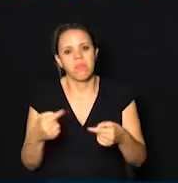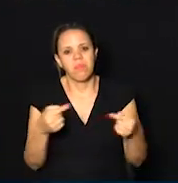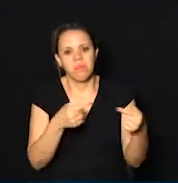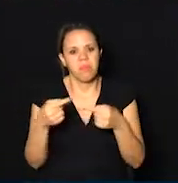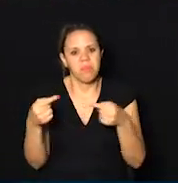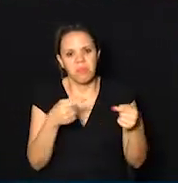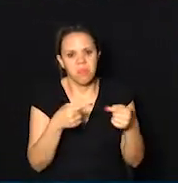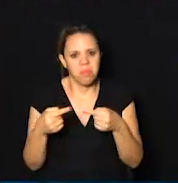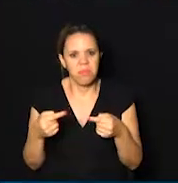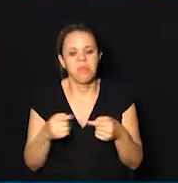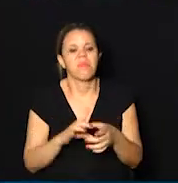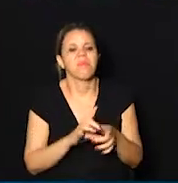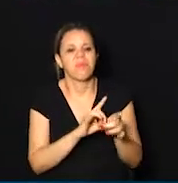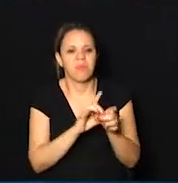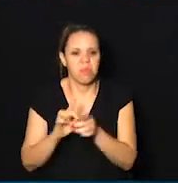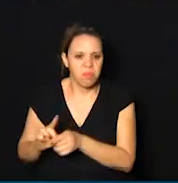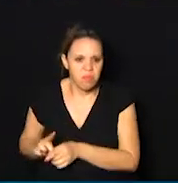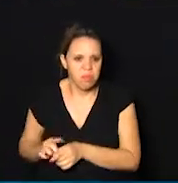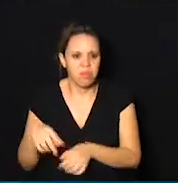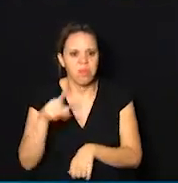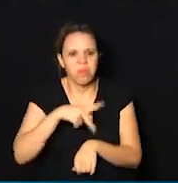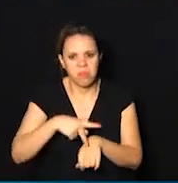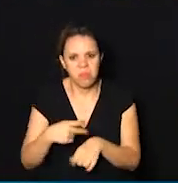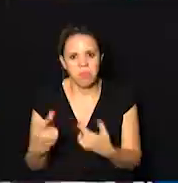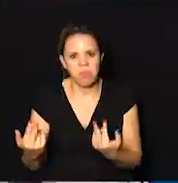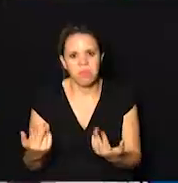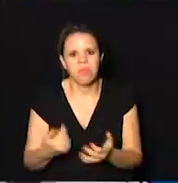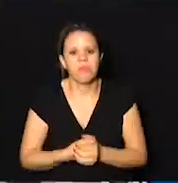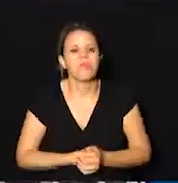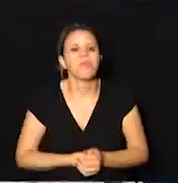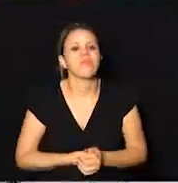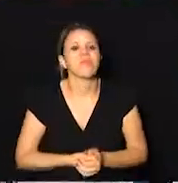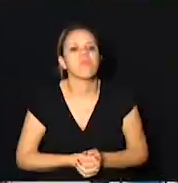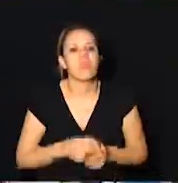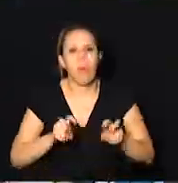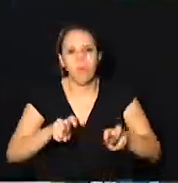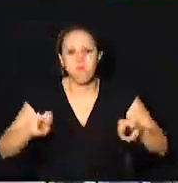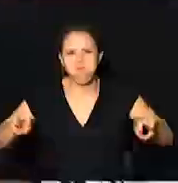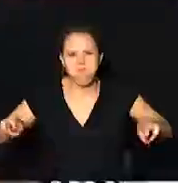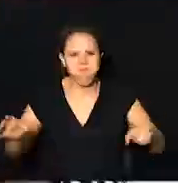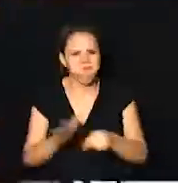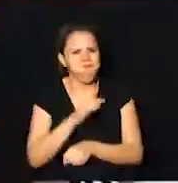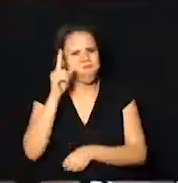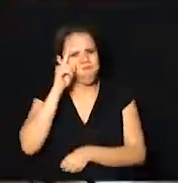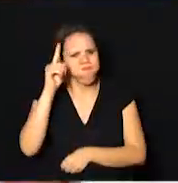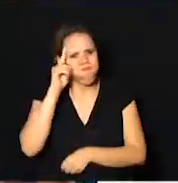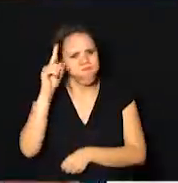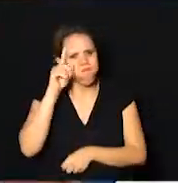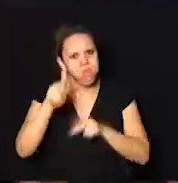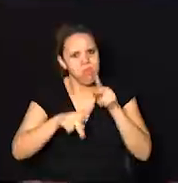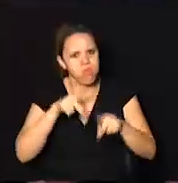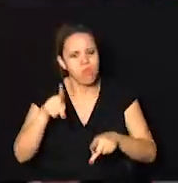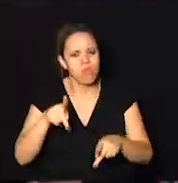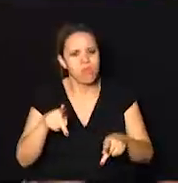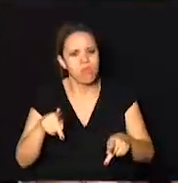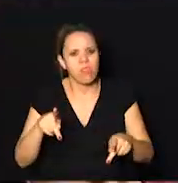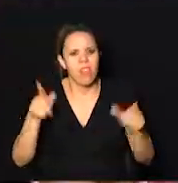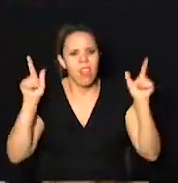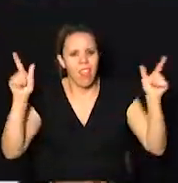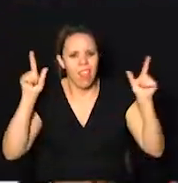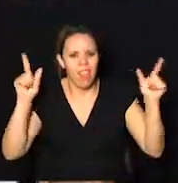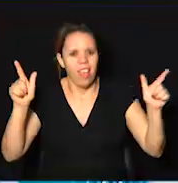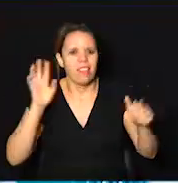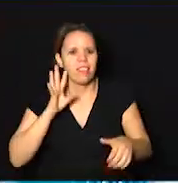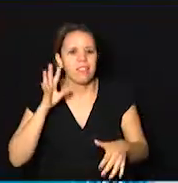escutar um jogos no no país né é bancada lotada todos os dias pessoal tava uma